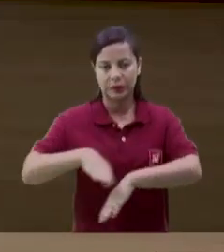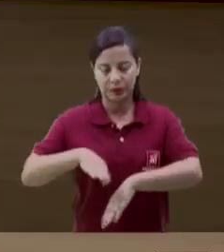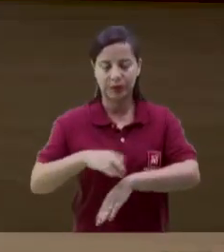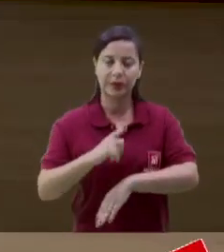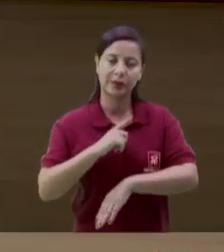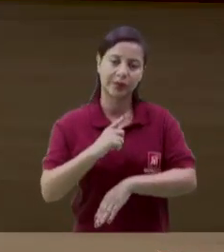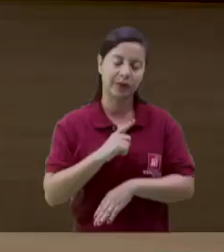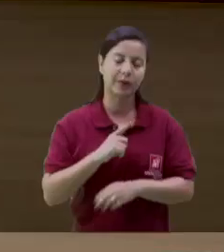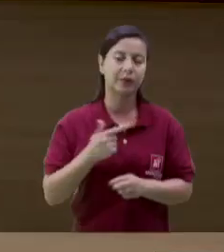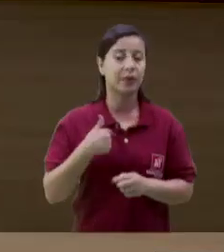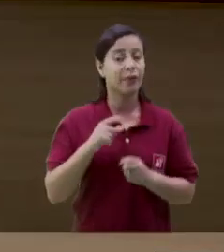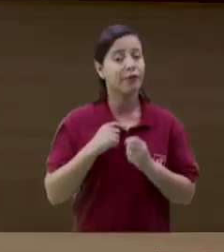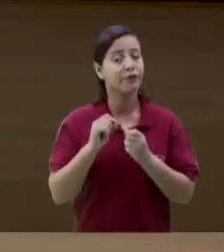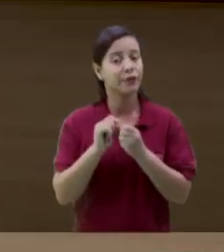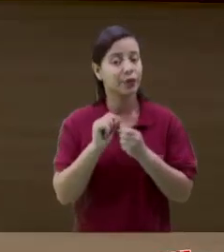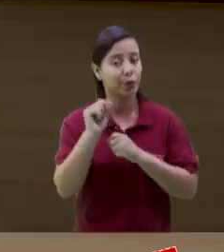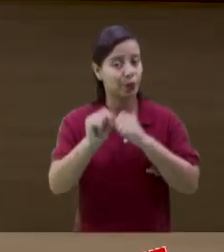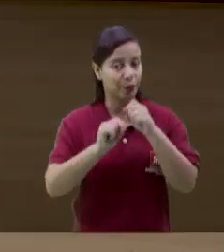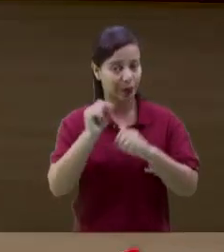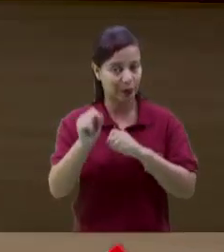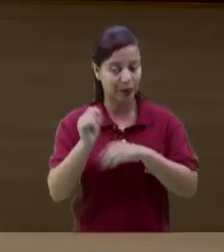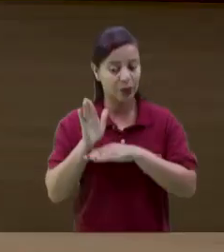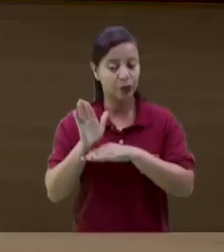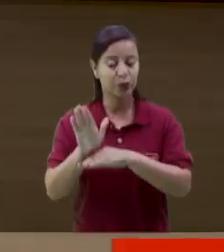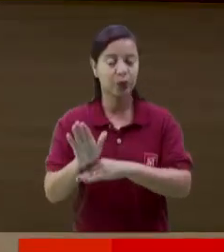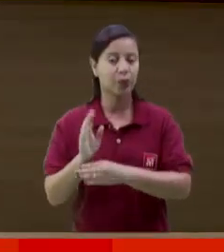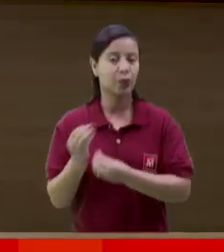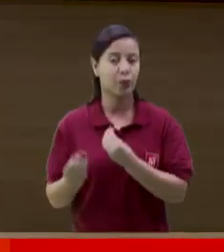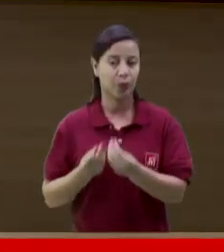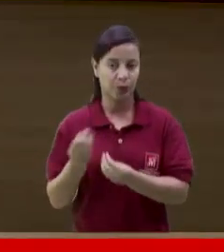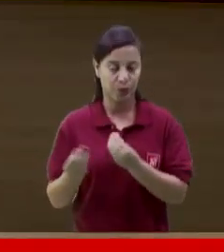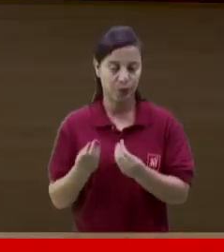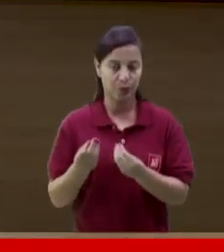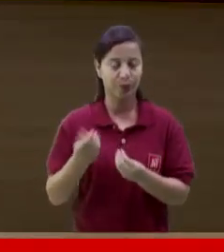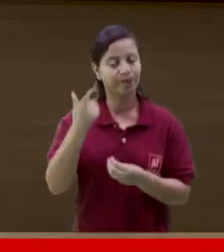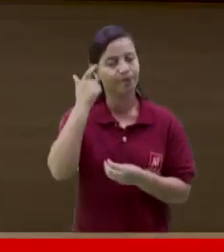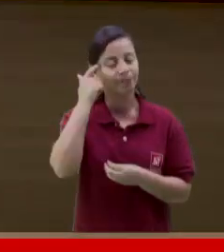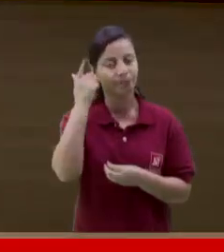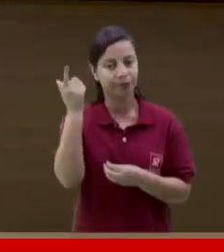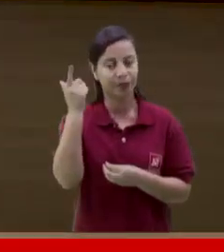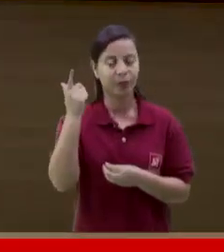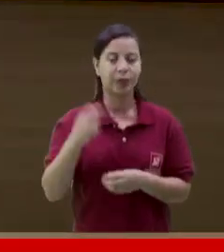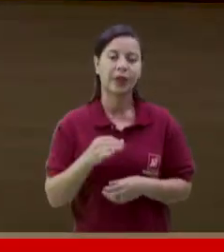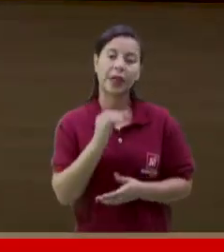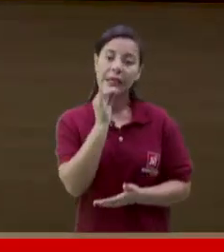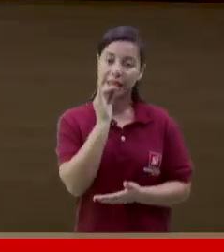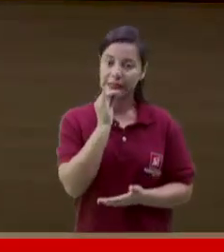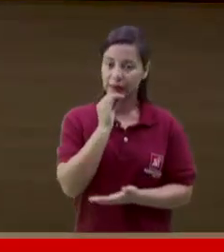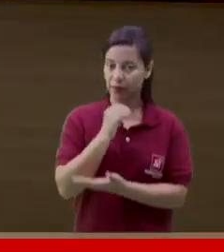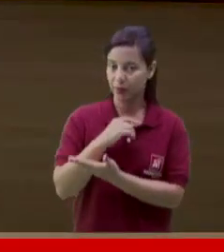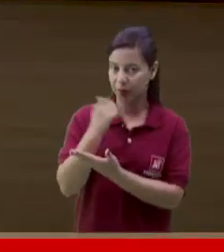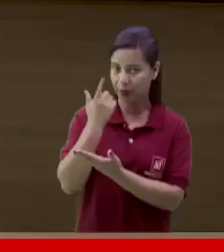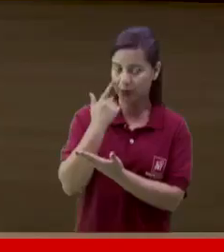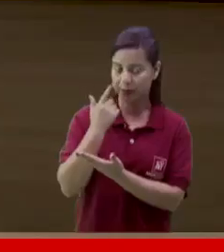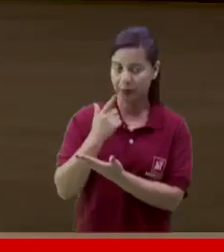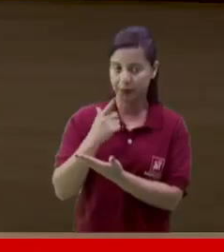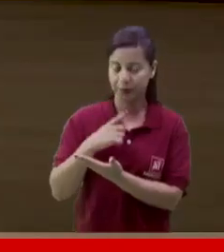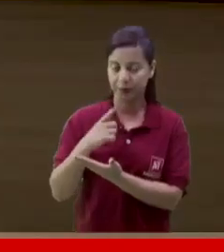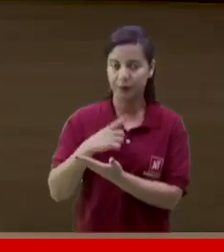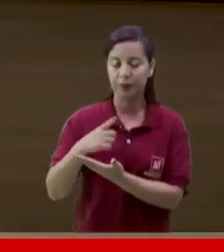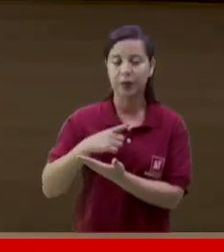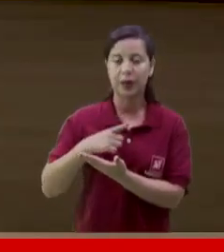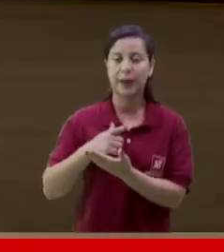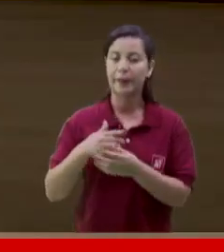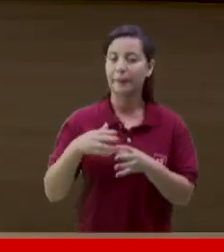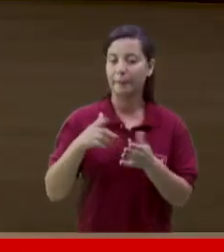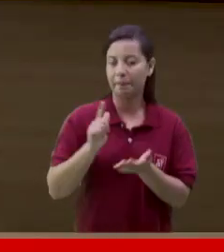gente fazer? Improvisando com o que a gente teria em mãos. Então, aqui no exemplo, eu tenho um